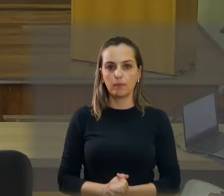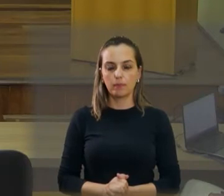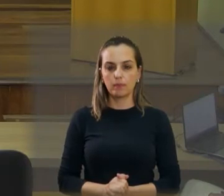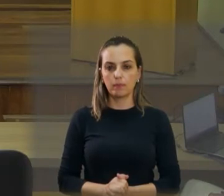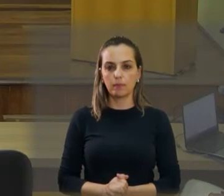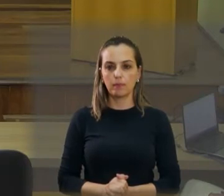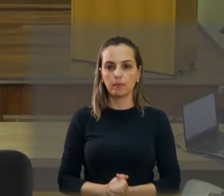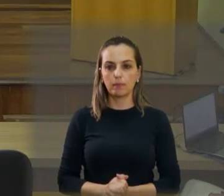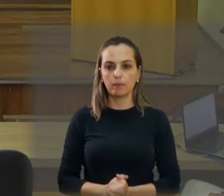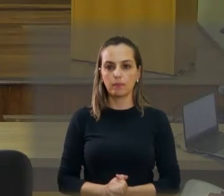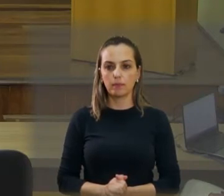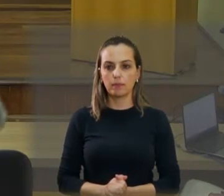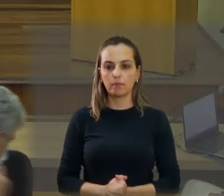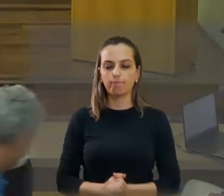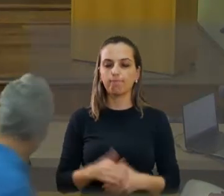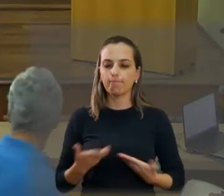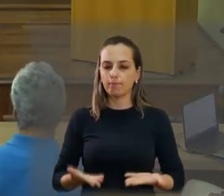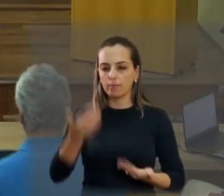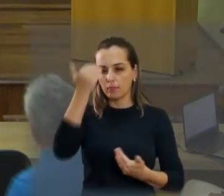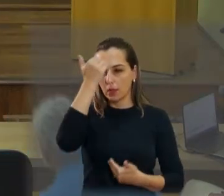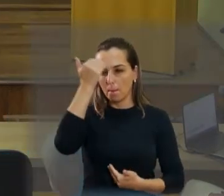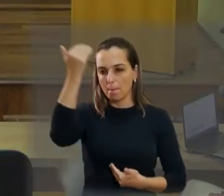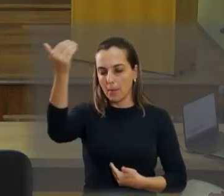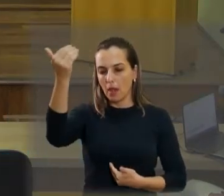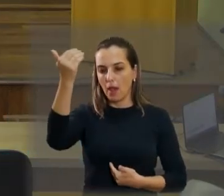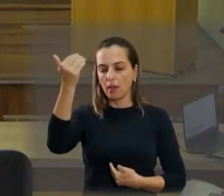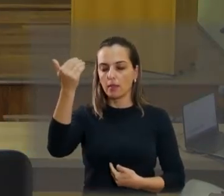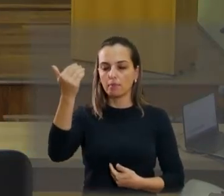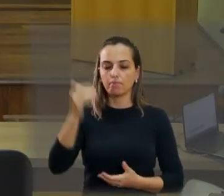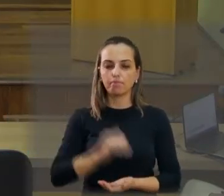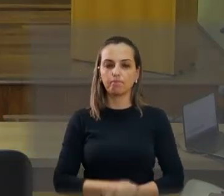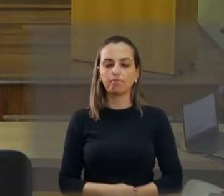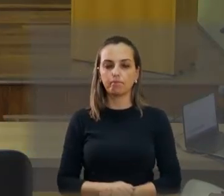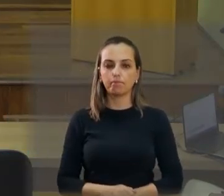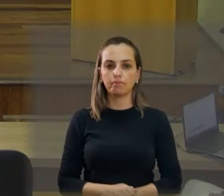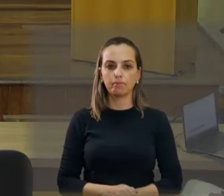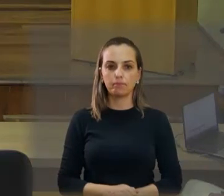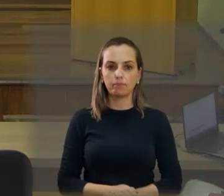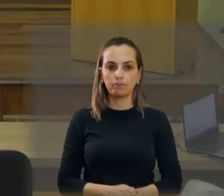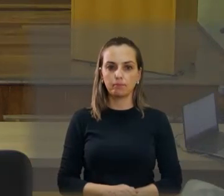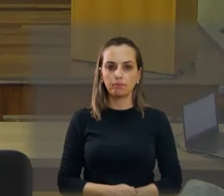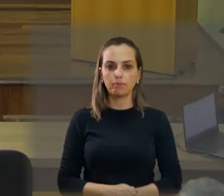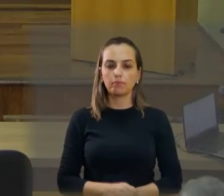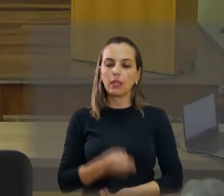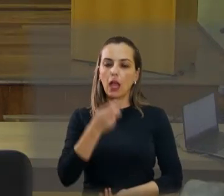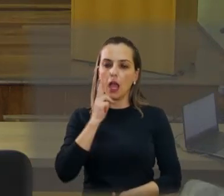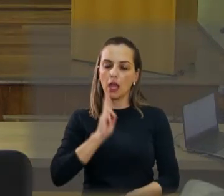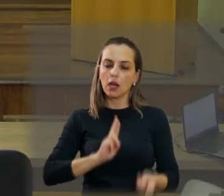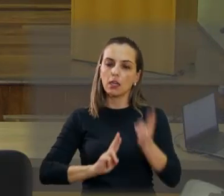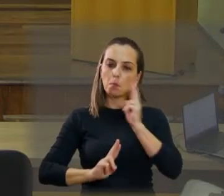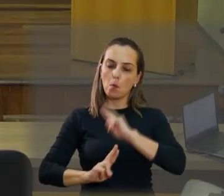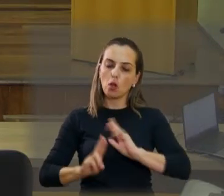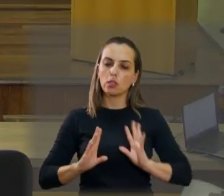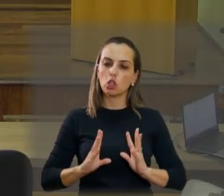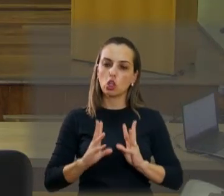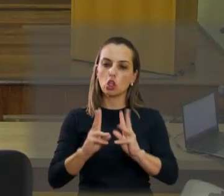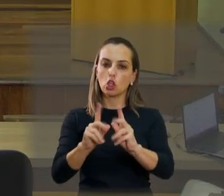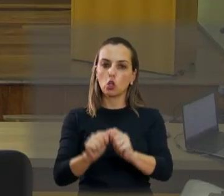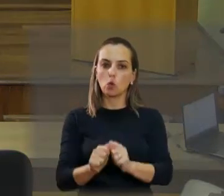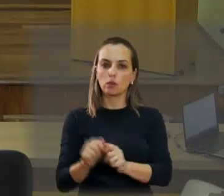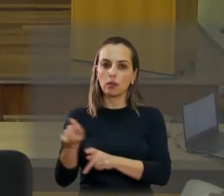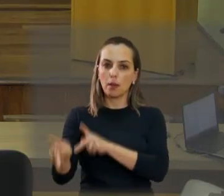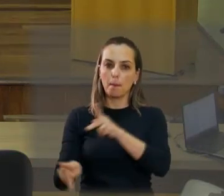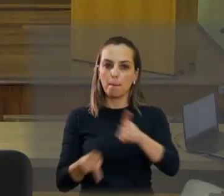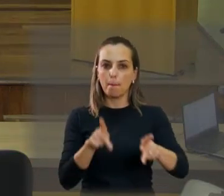Bom, obrigada, doutora Ademir, todas as respostas que foram colocadas. A